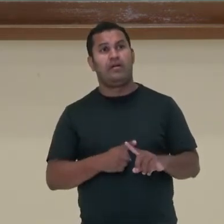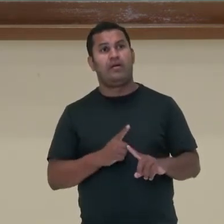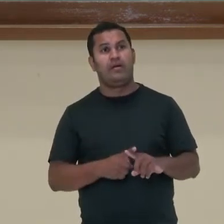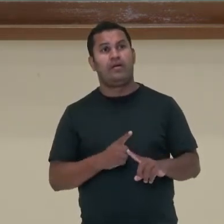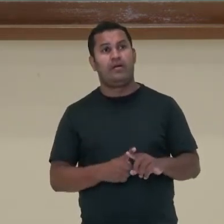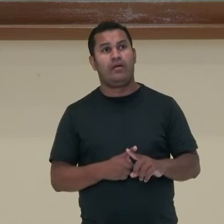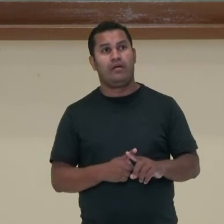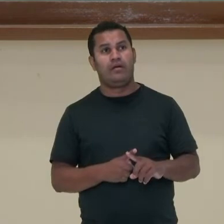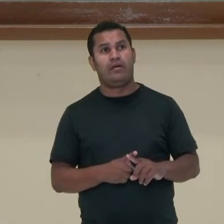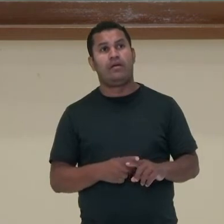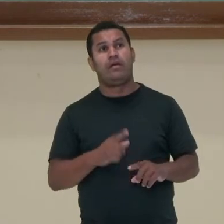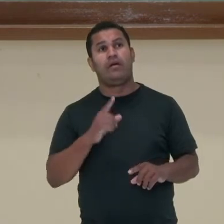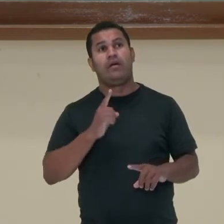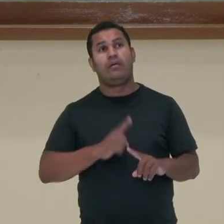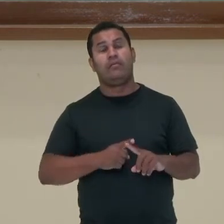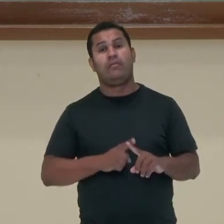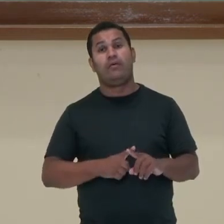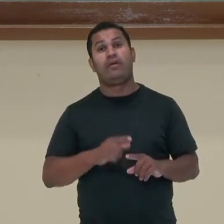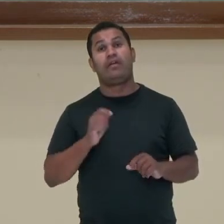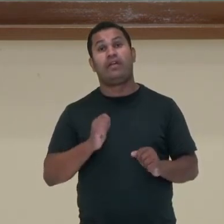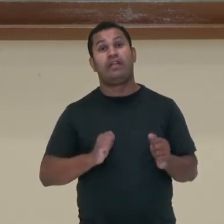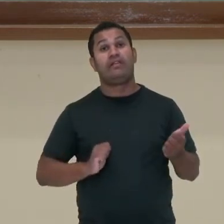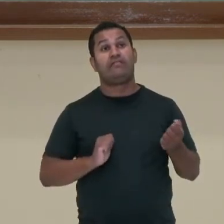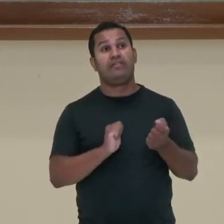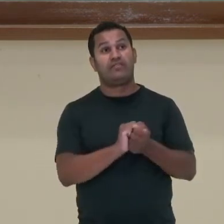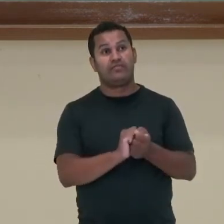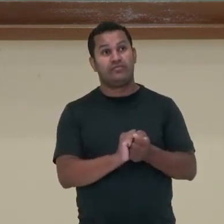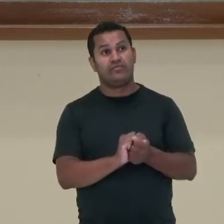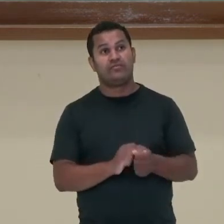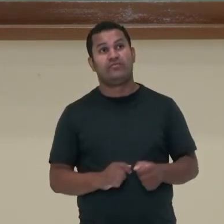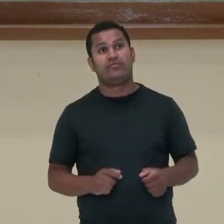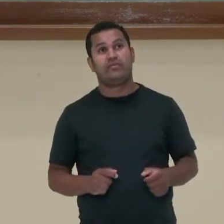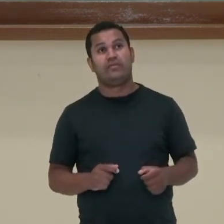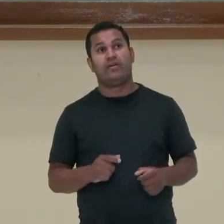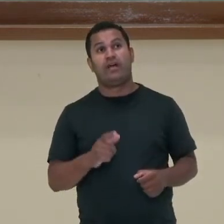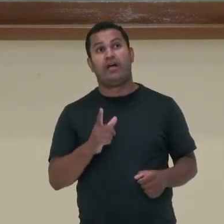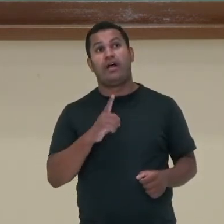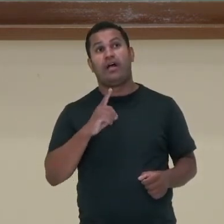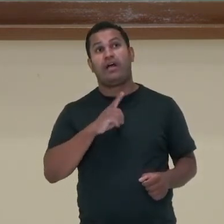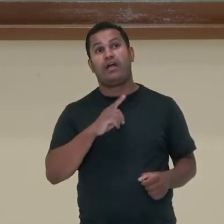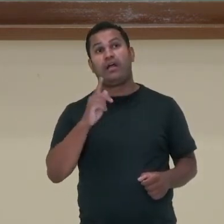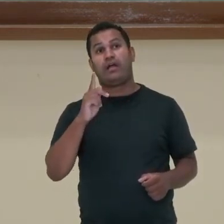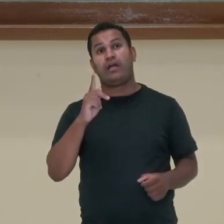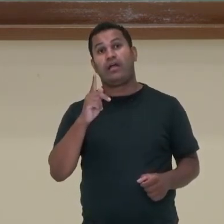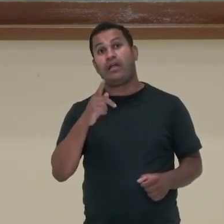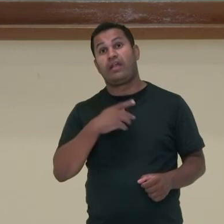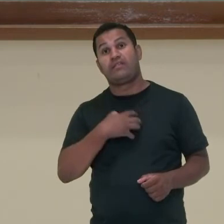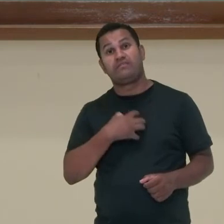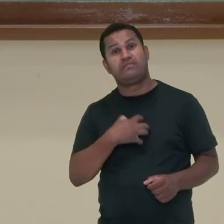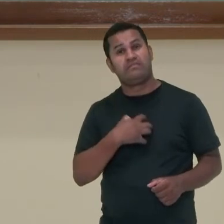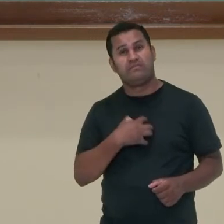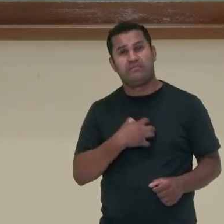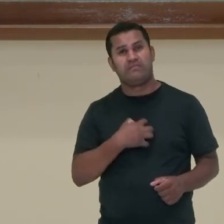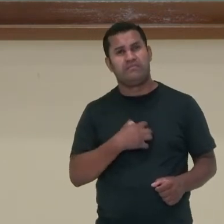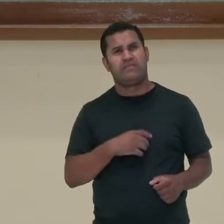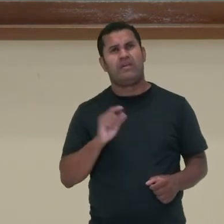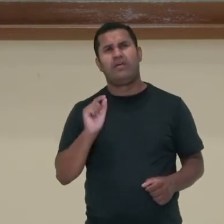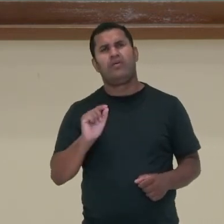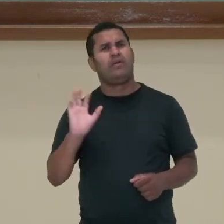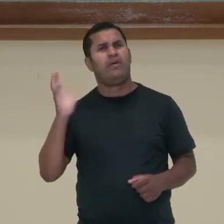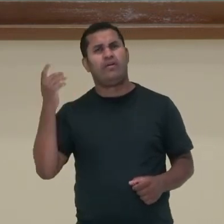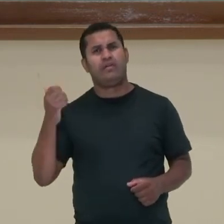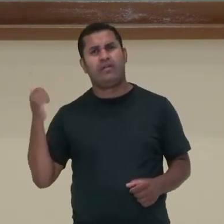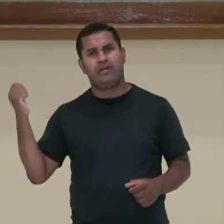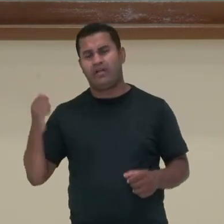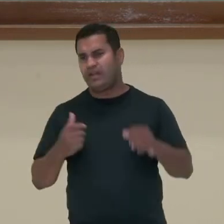da orelha, não foi a orelha inteira, só a ponta superior, colocou uma carta e mandou para o Gauguin. Ele estava assim totalmente louco. Quando ele viu que ele estava fora de si,